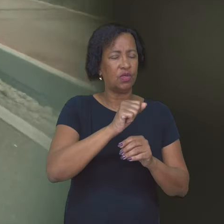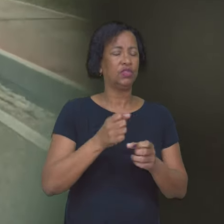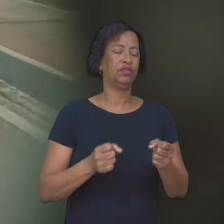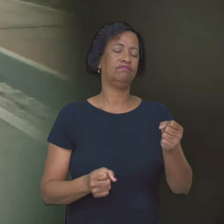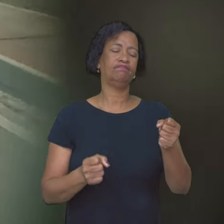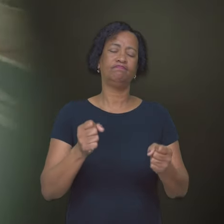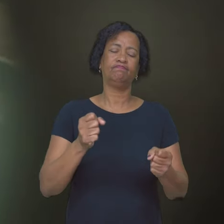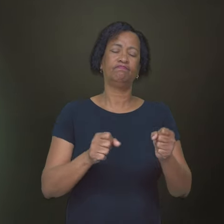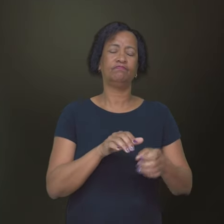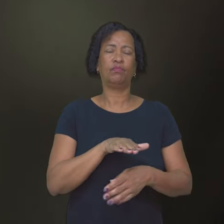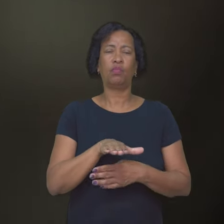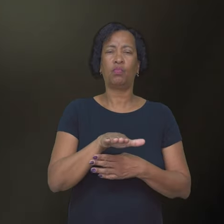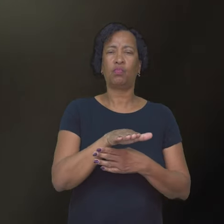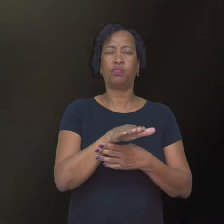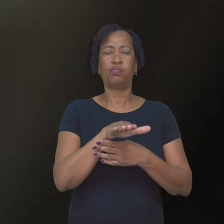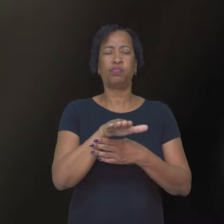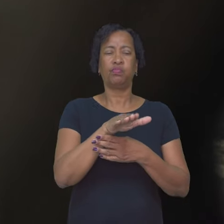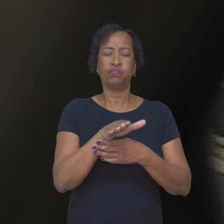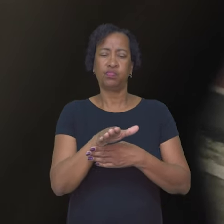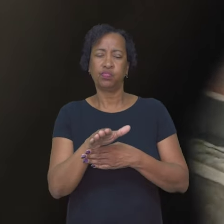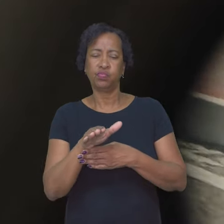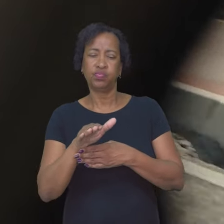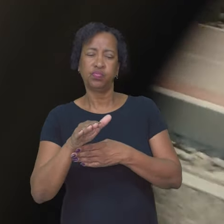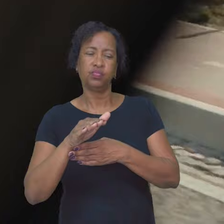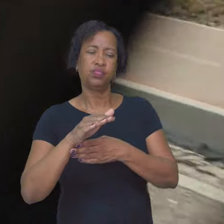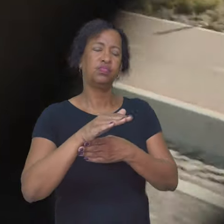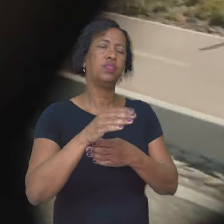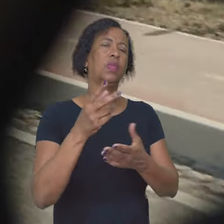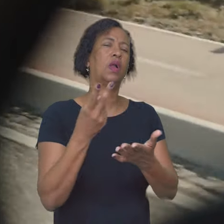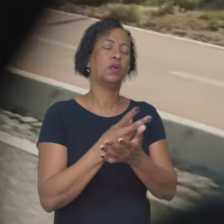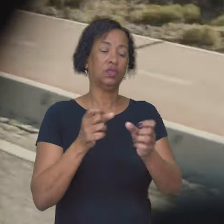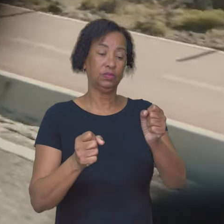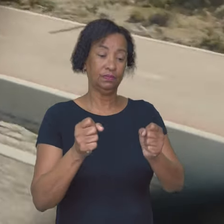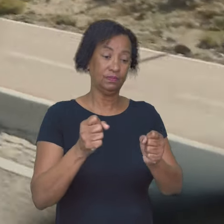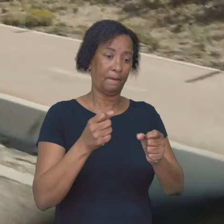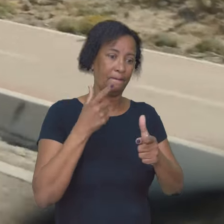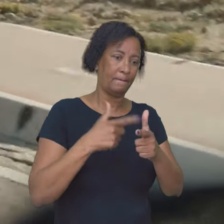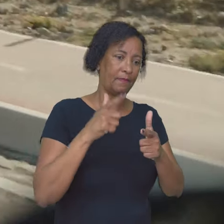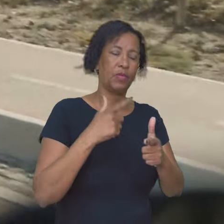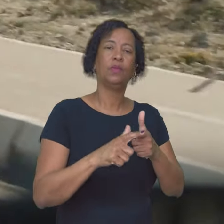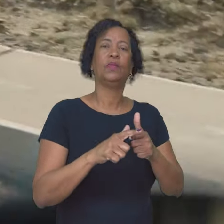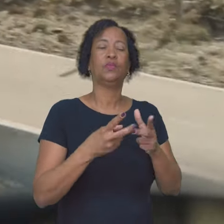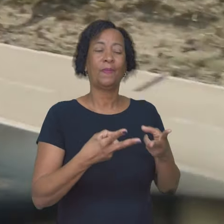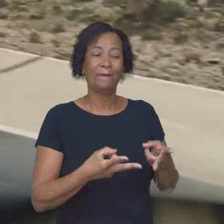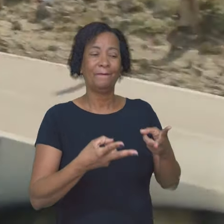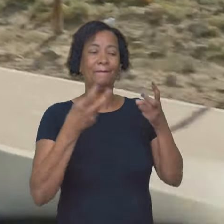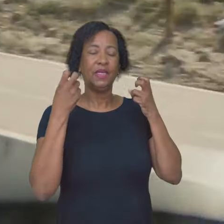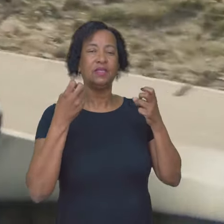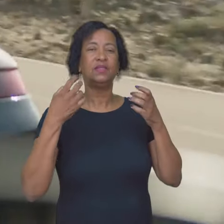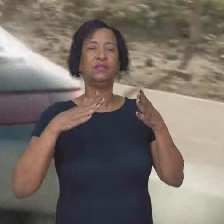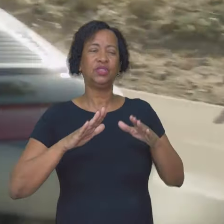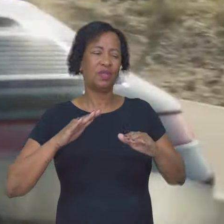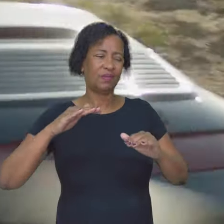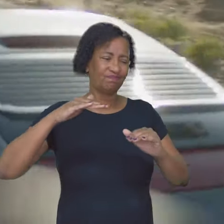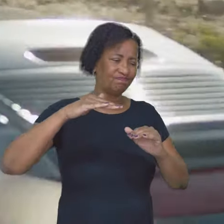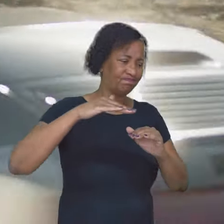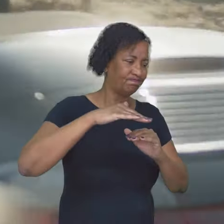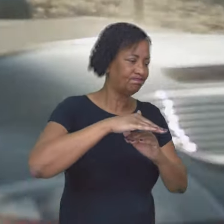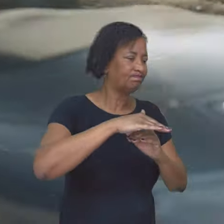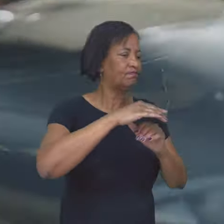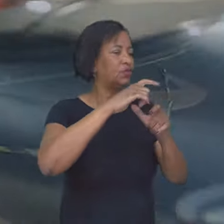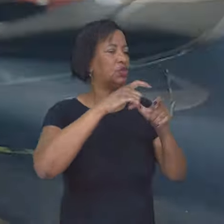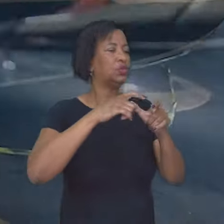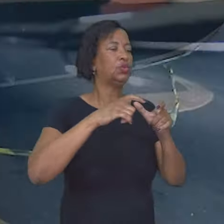estava dirigindo na estrada passando por uma curva com quando o volante falhou quando dei conta estava no meio do tráfego sem poder